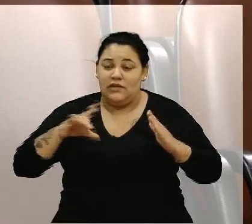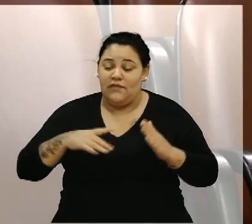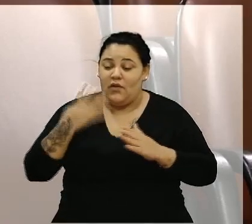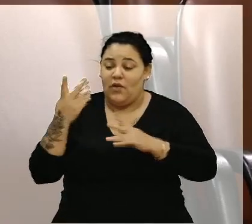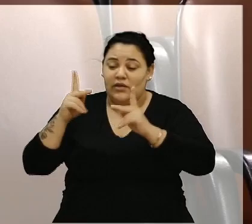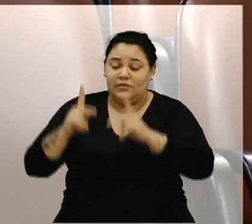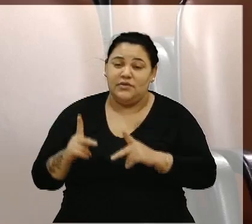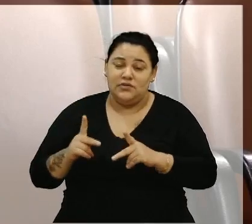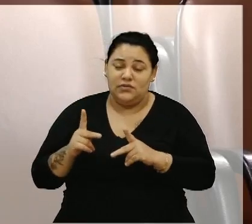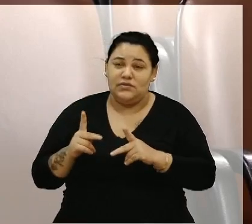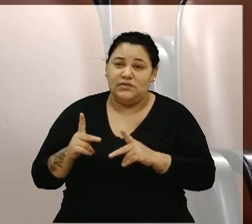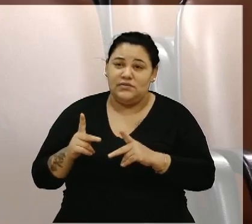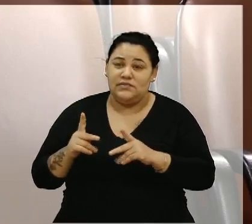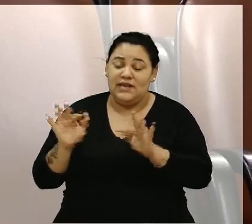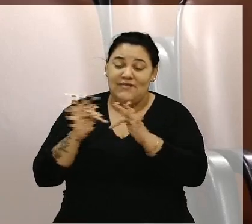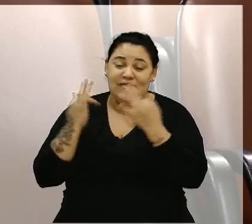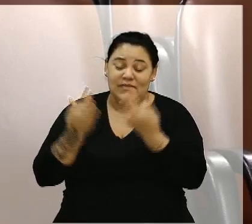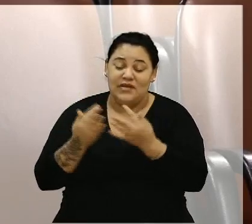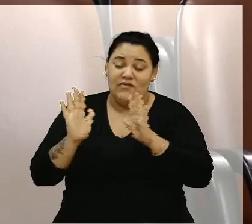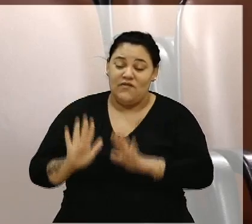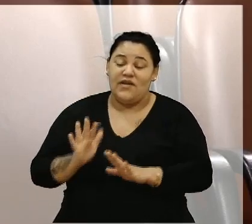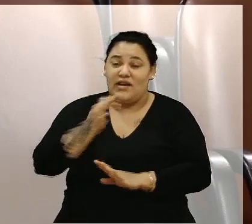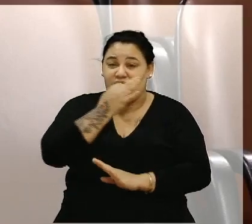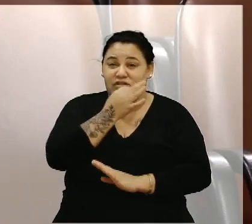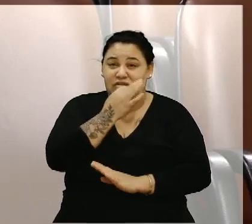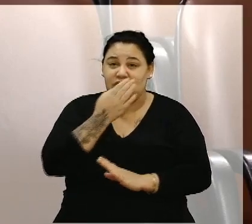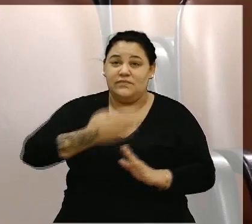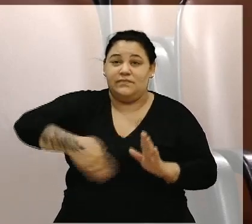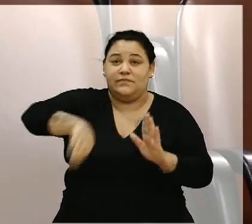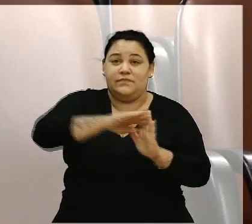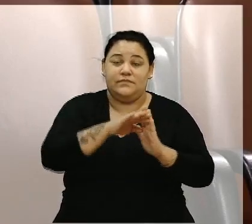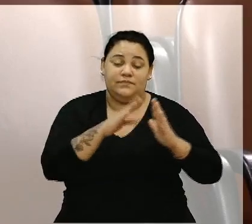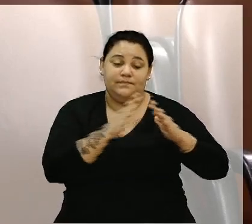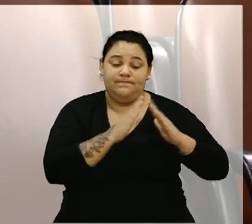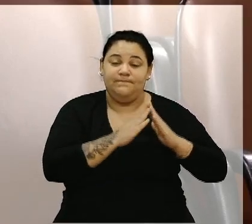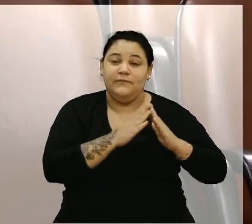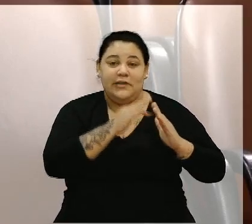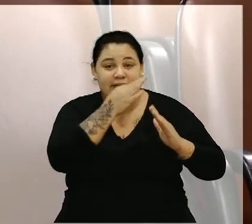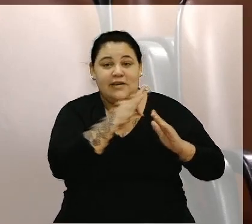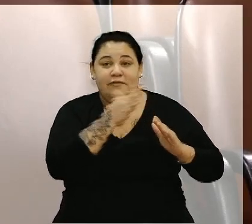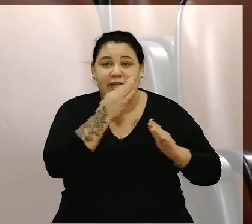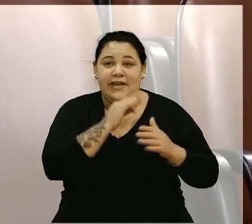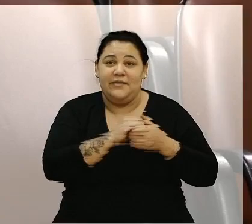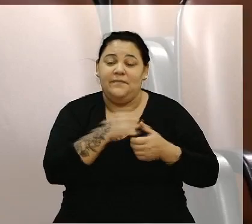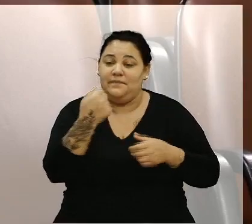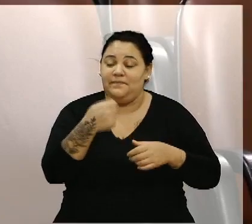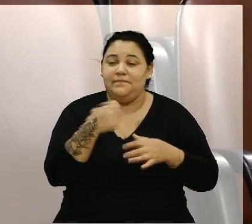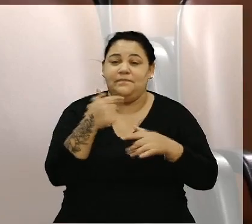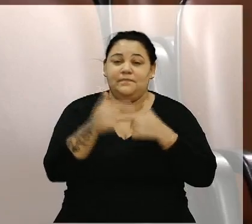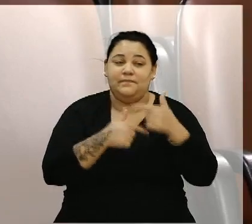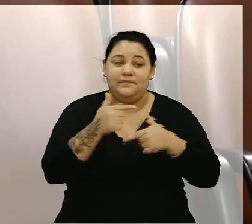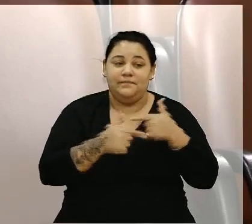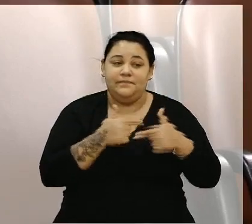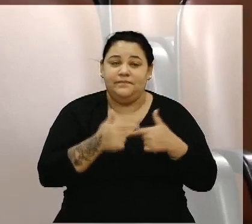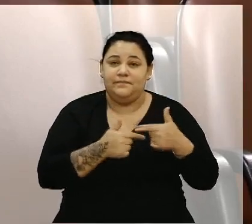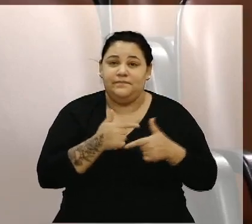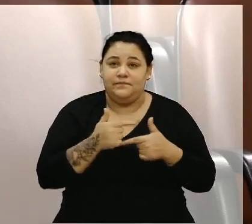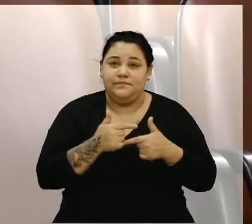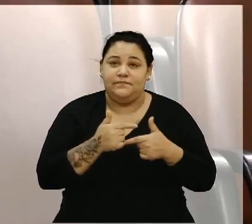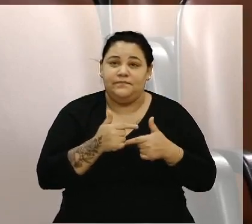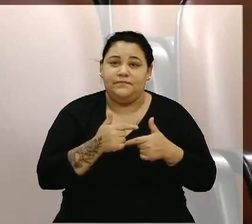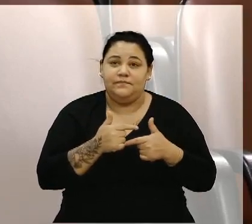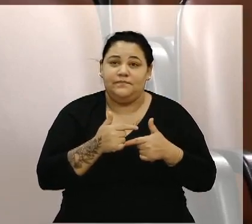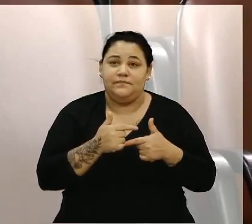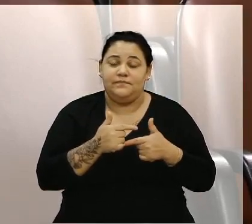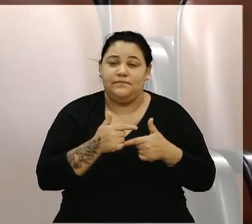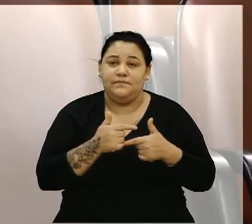delas, que vão ficar em Caxias do Sul, vieram para morar em Caxias do Sul, mas deveremos trabalhar bastante em cima da habitação para que essas pessoas não